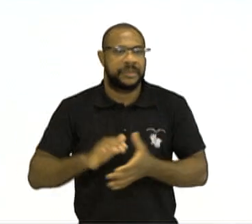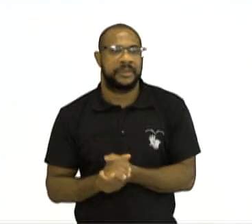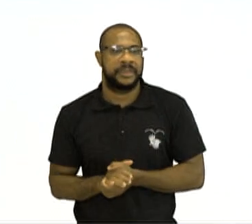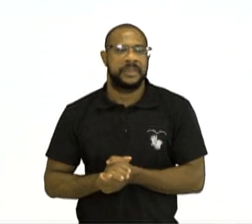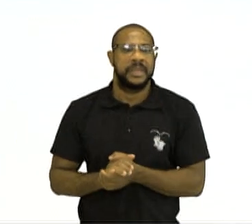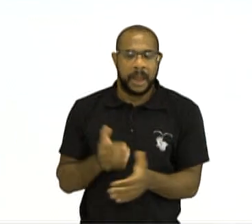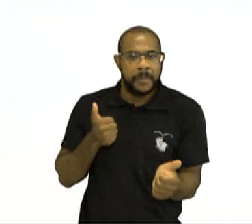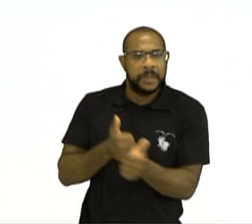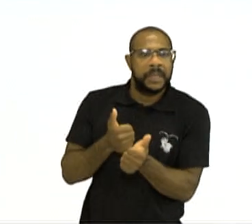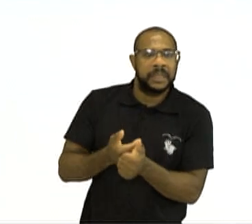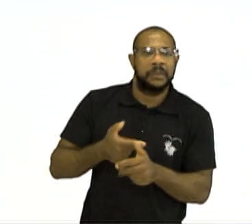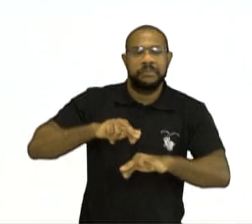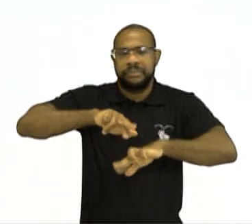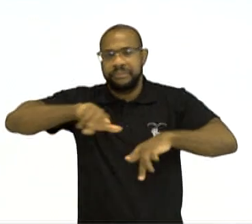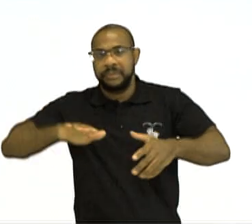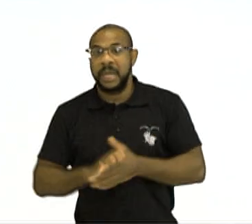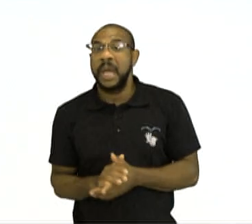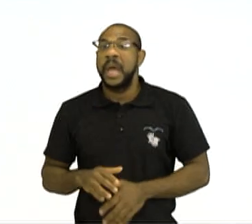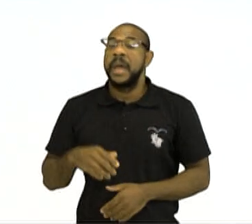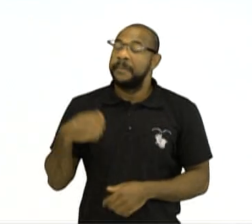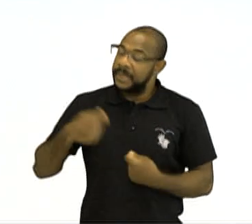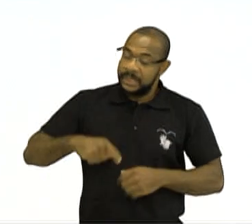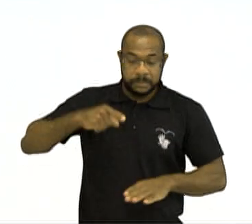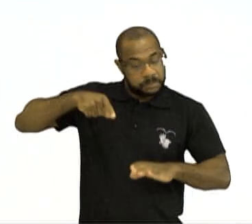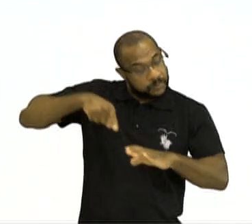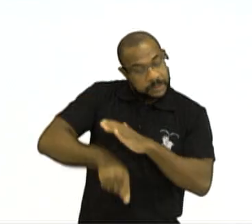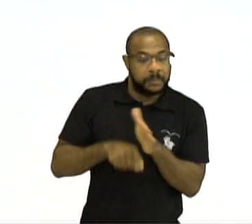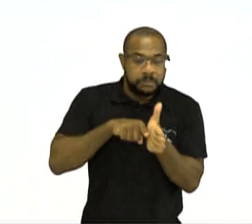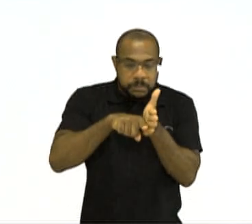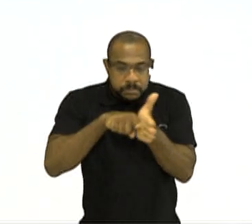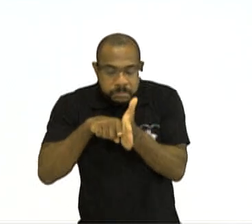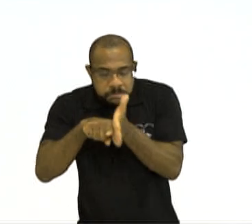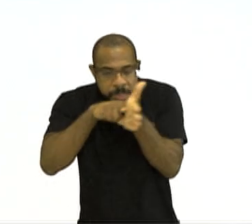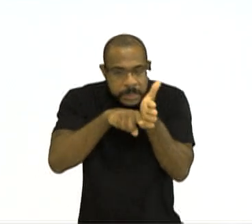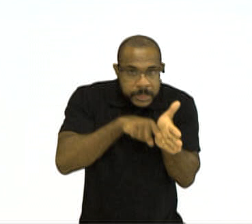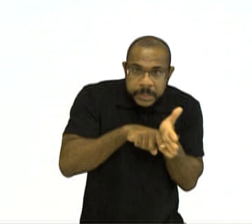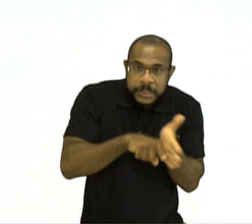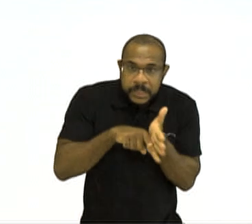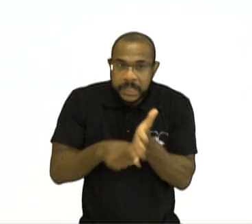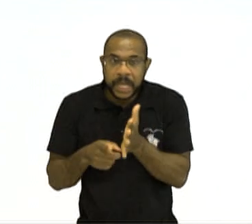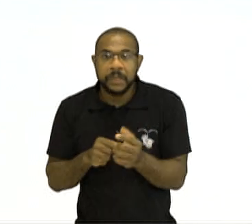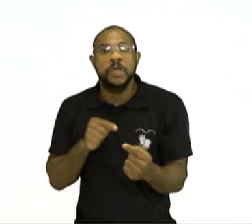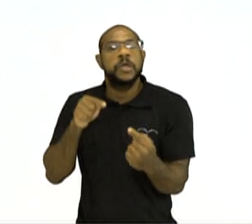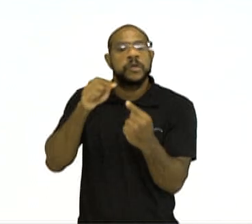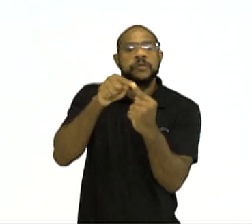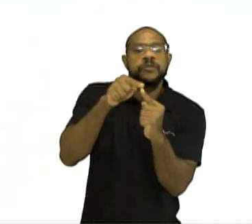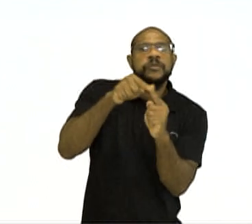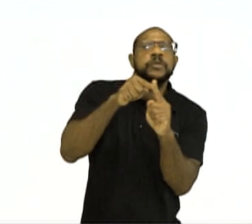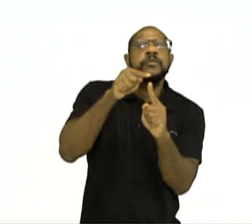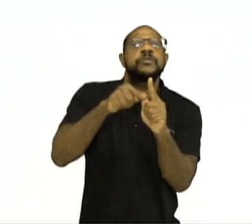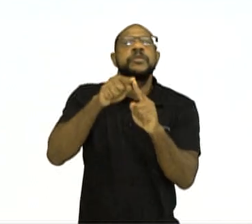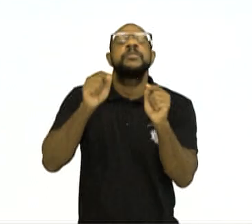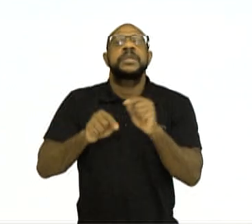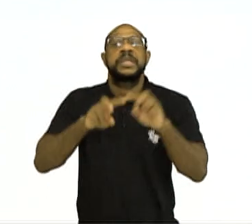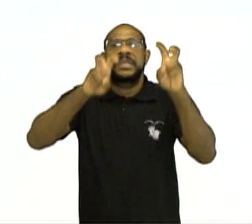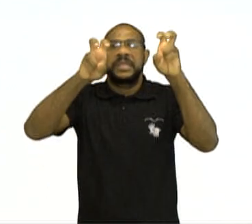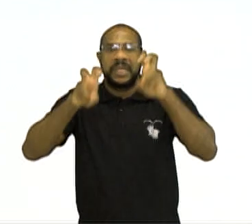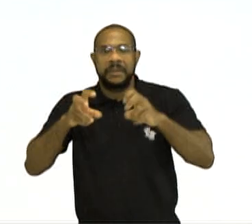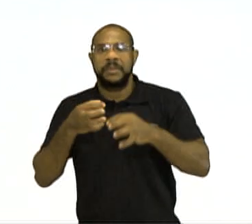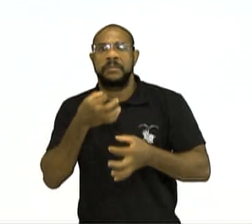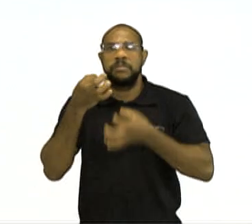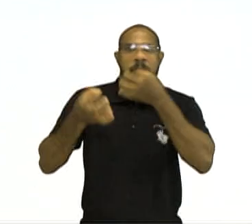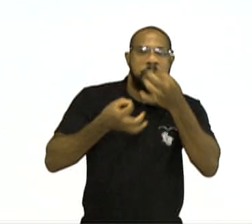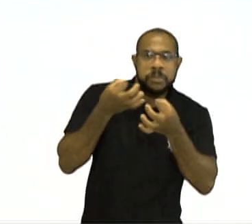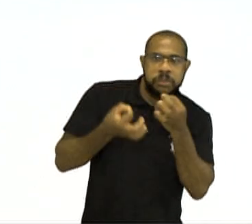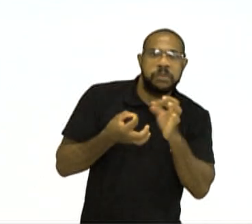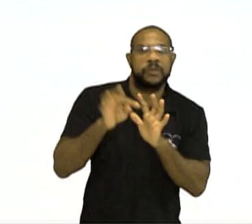argumentos. Vale a pena se aprofundar, estudar, pesquisar um pouco sobre esses tipos de argumentos possíveis de se utilizar.